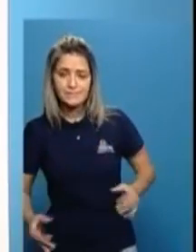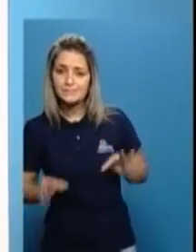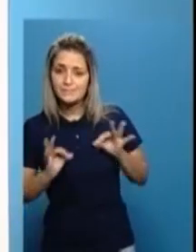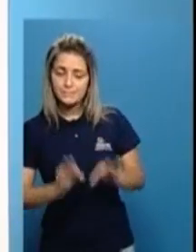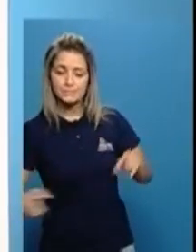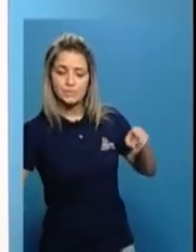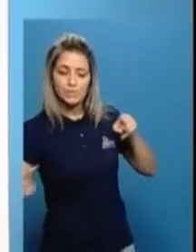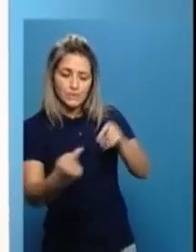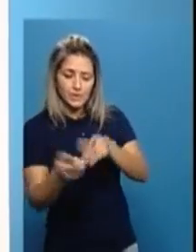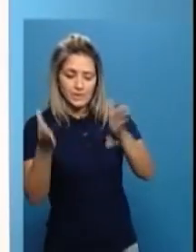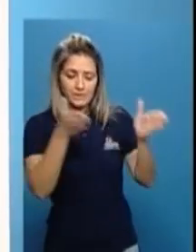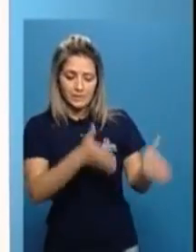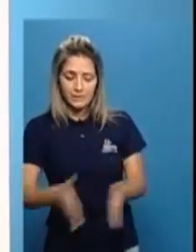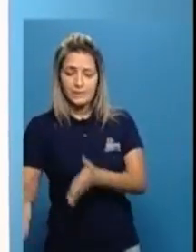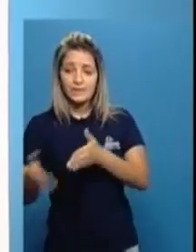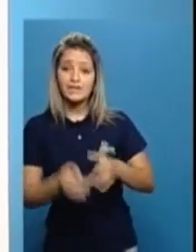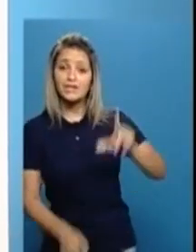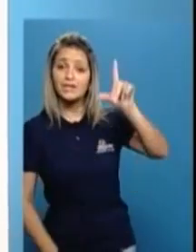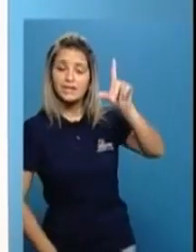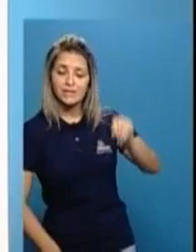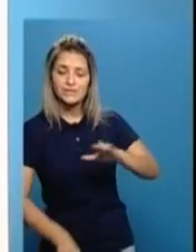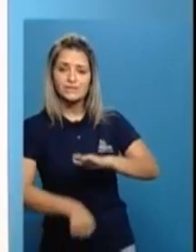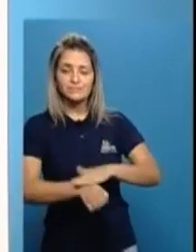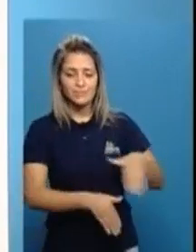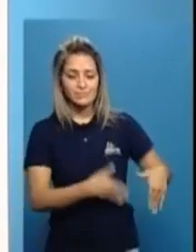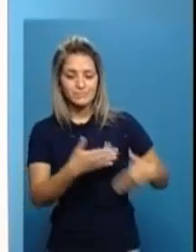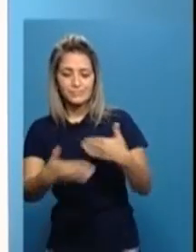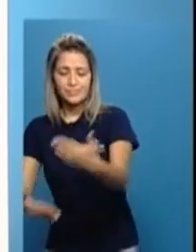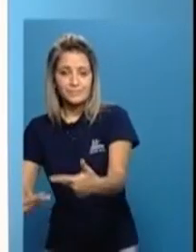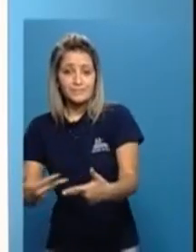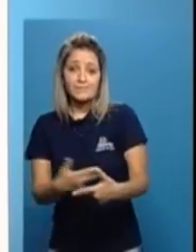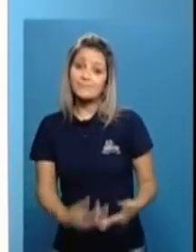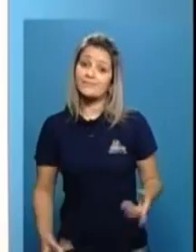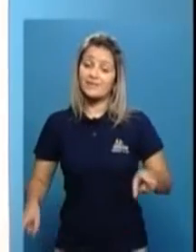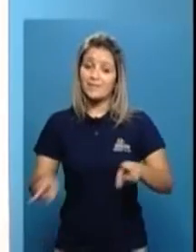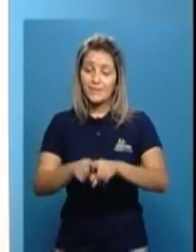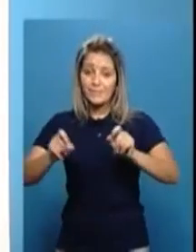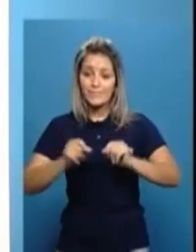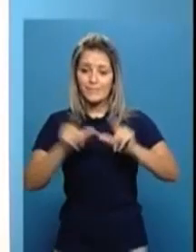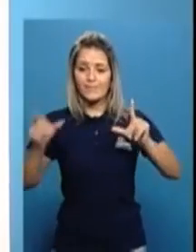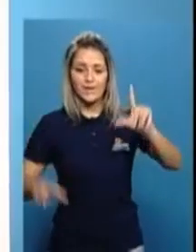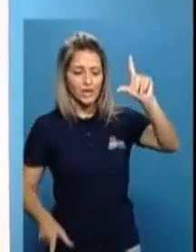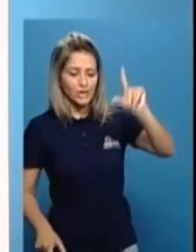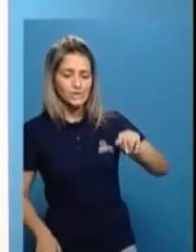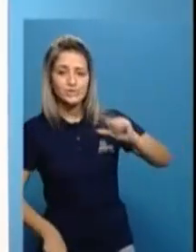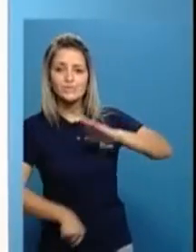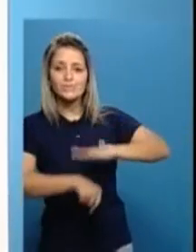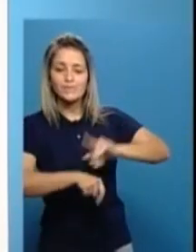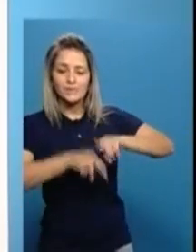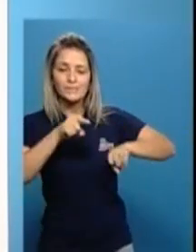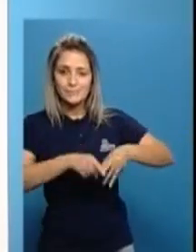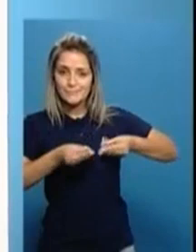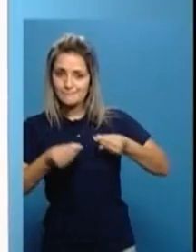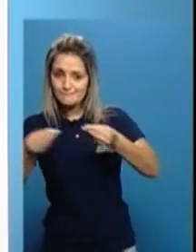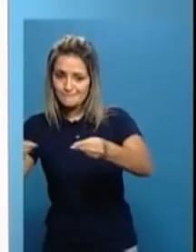na produção, uma redução do tempo de processamento. E claro, obviamente, a redução no tempo de entrega de